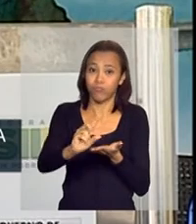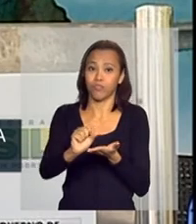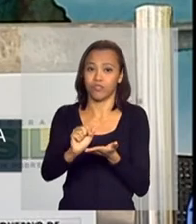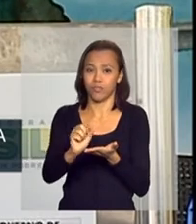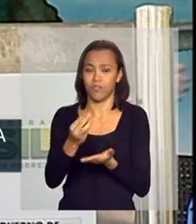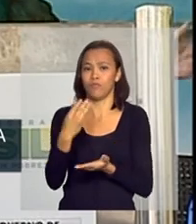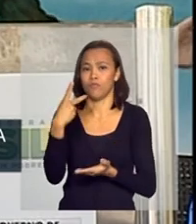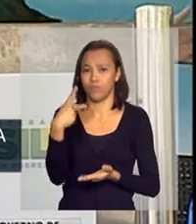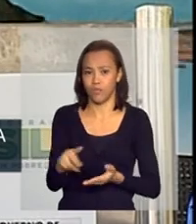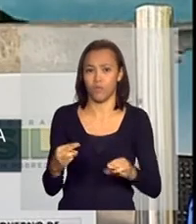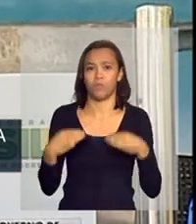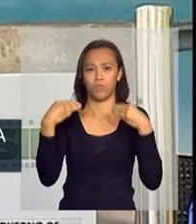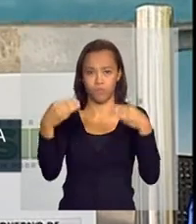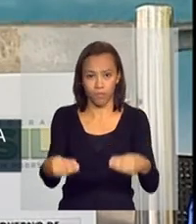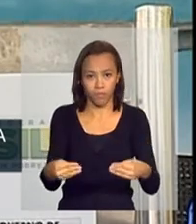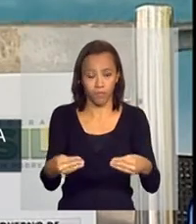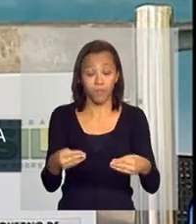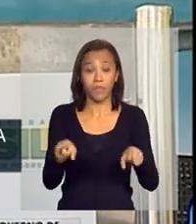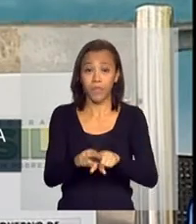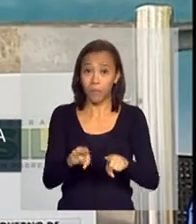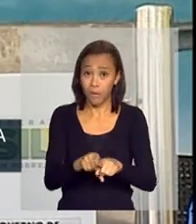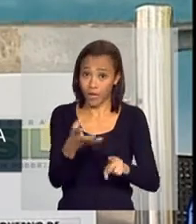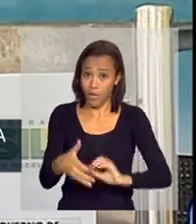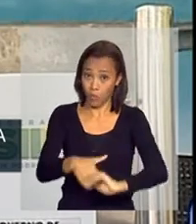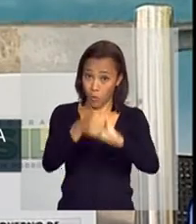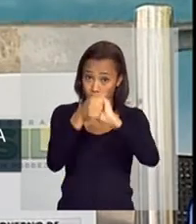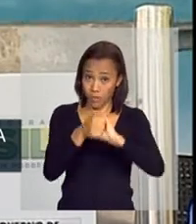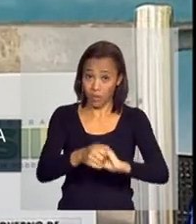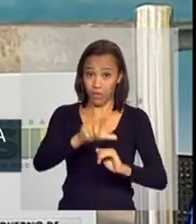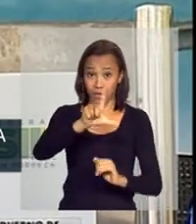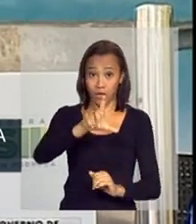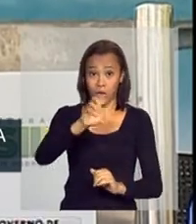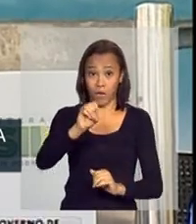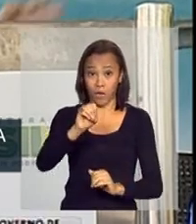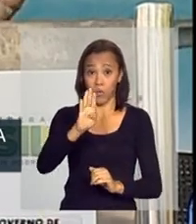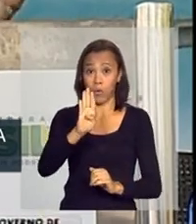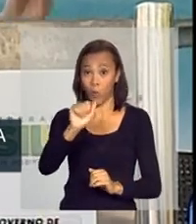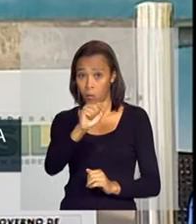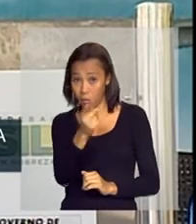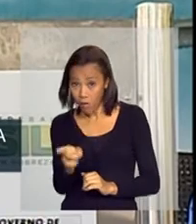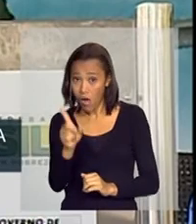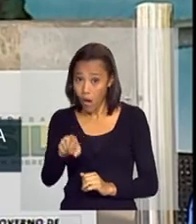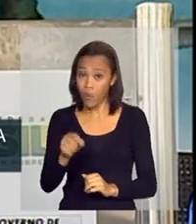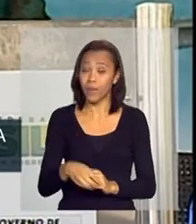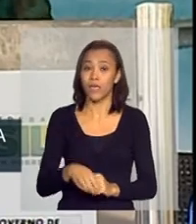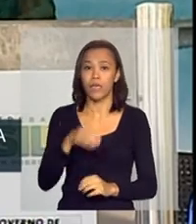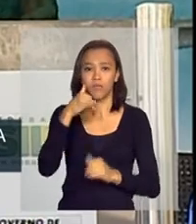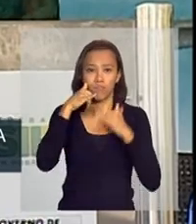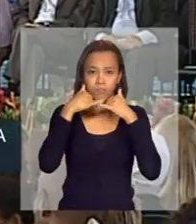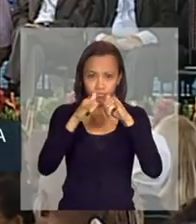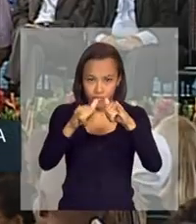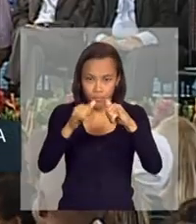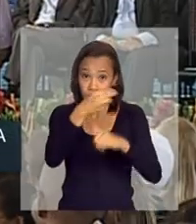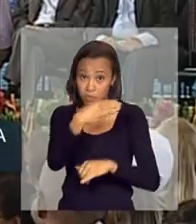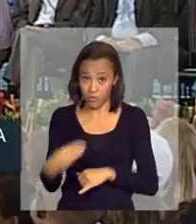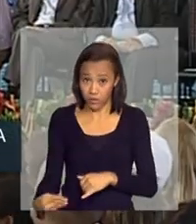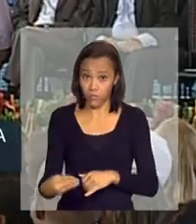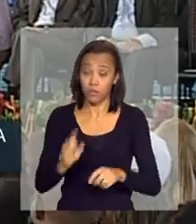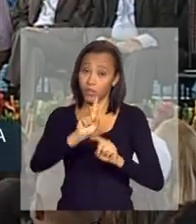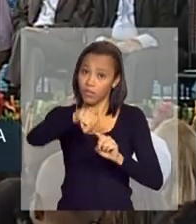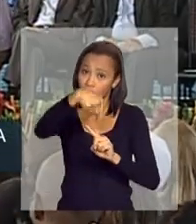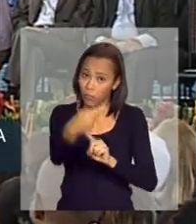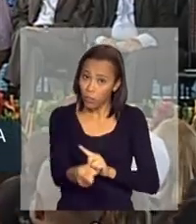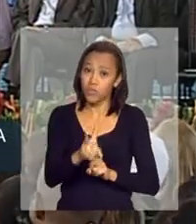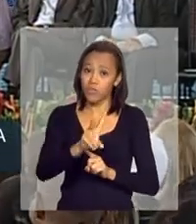dele. Queria também cumprimentar o Lobão das Minas e Energia. Daqui a pouco nós vamos